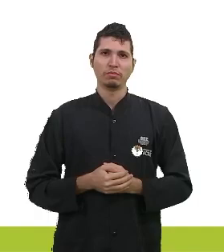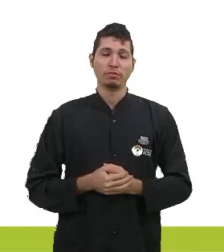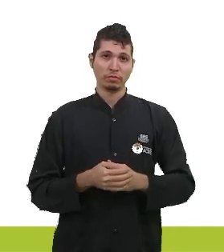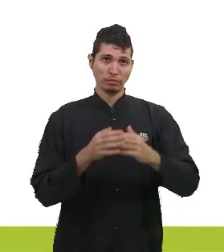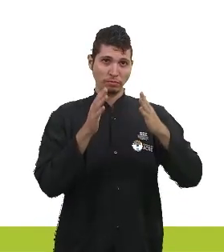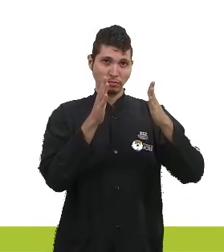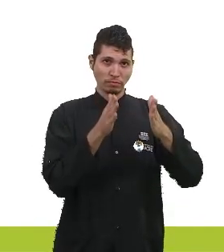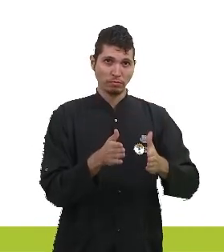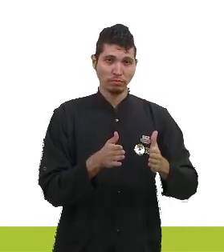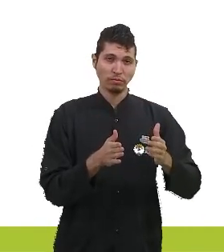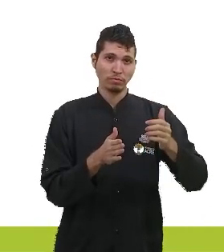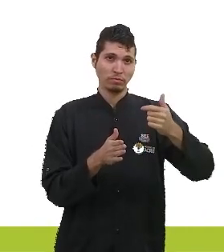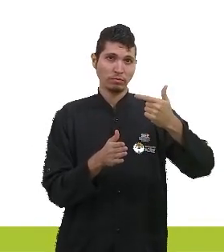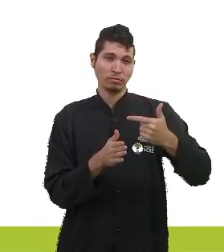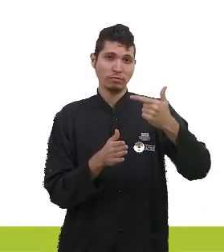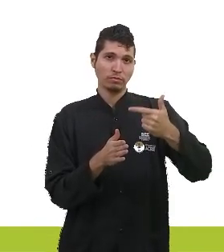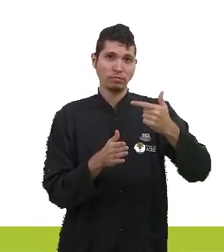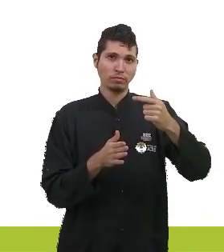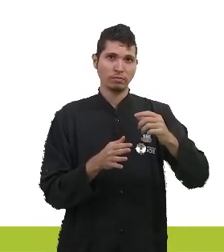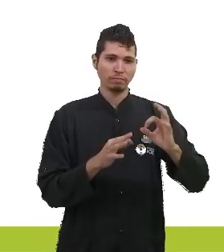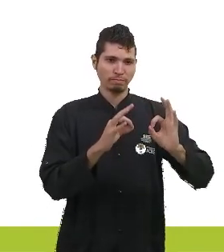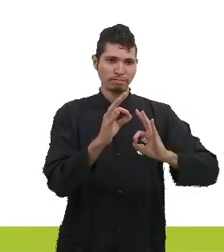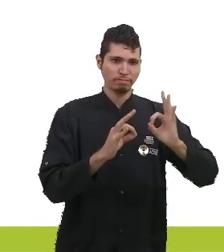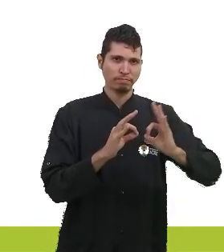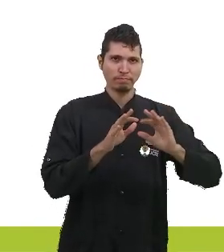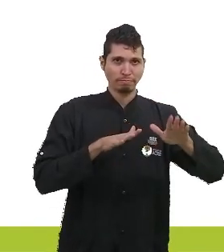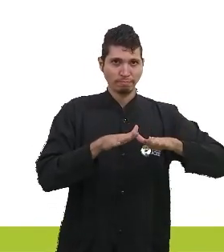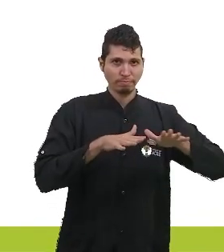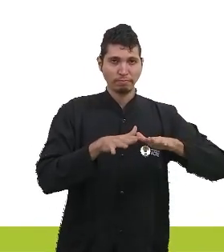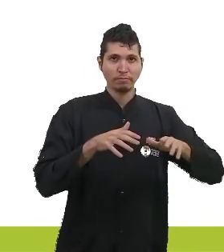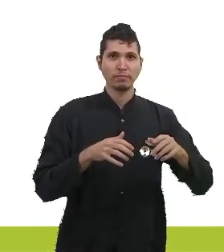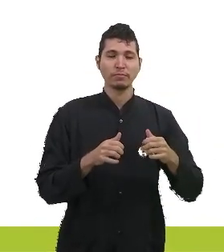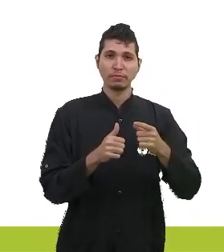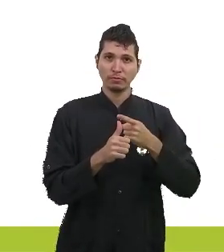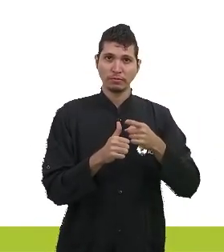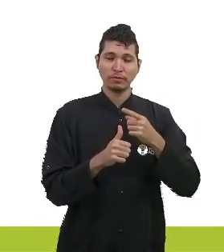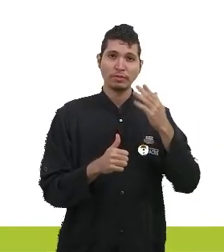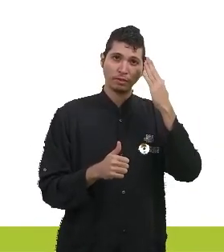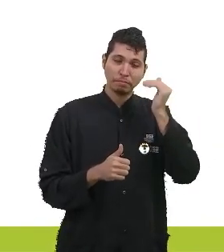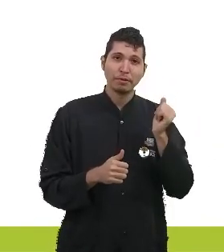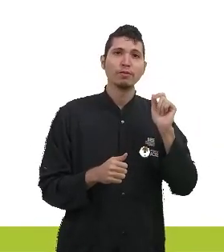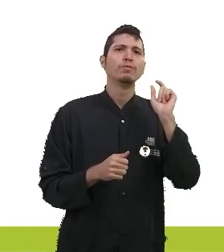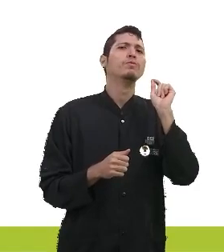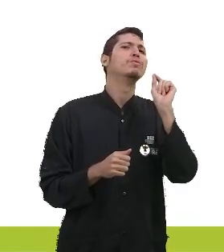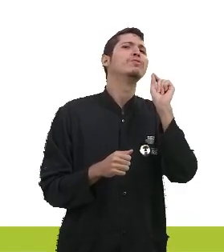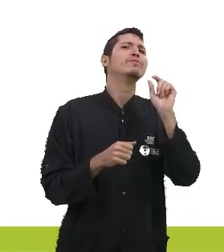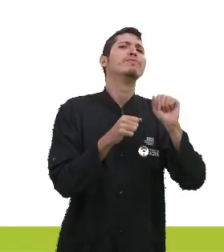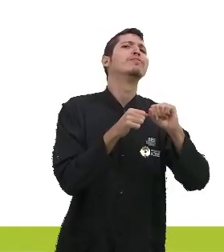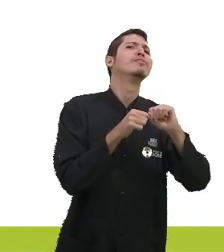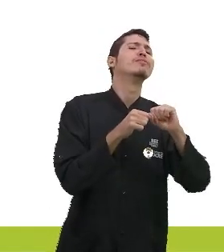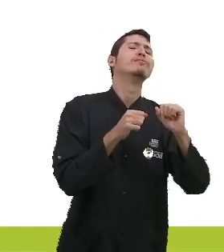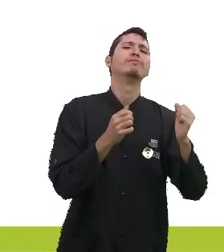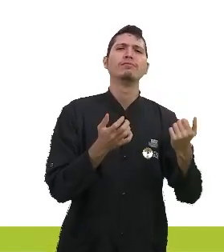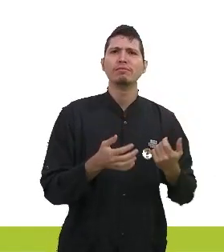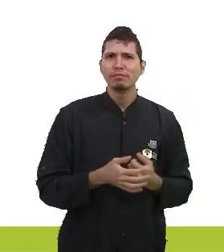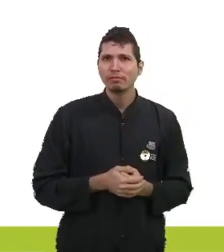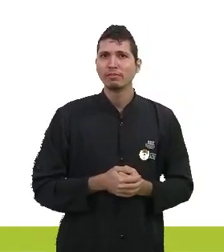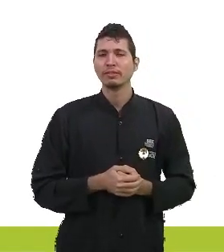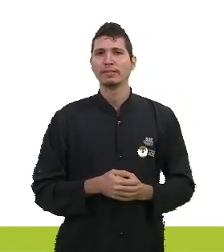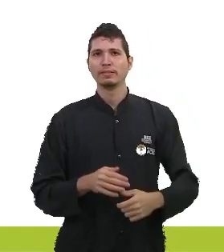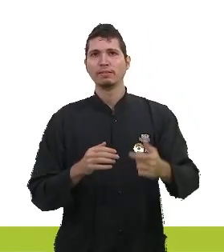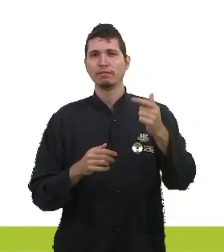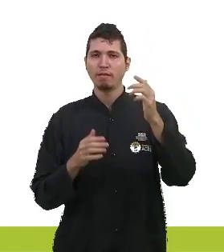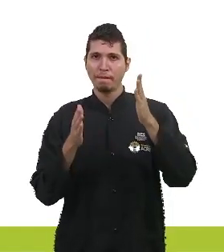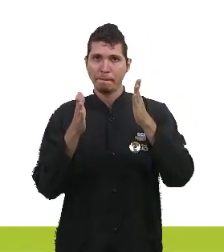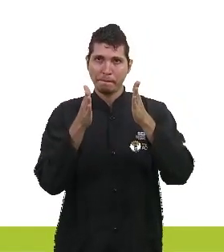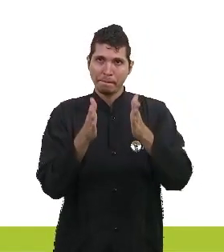primeiro? Listar as tarefas. Primeiro eu tenho que saber o que eu tenho que fazer. Depois eu vou categorizar. Analise cada uma das